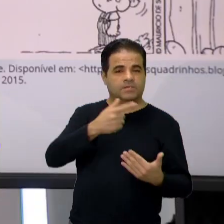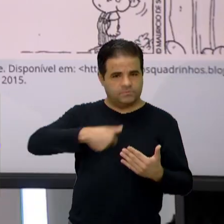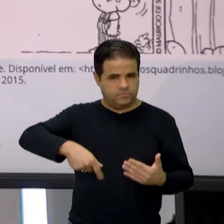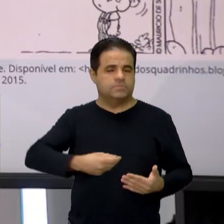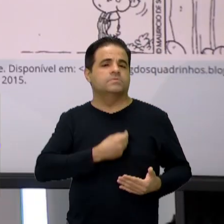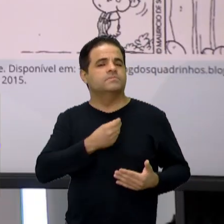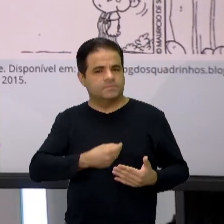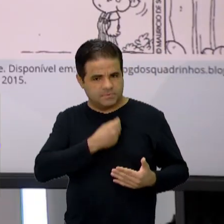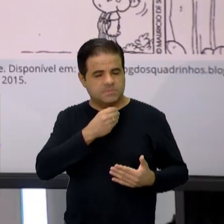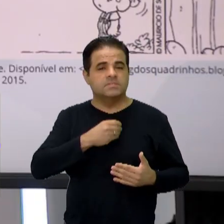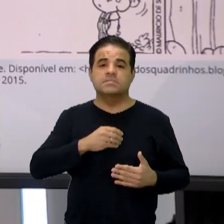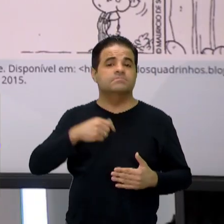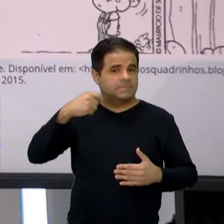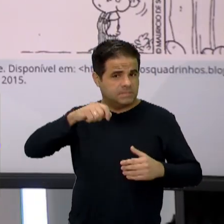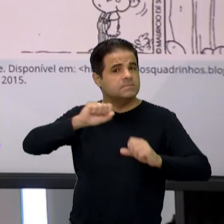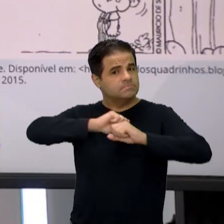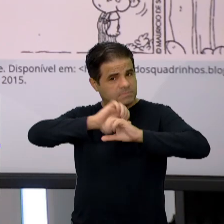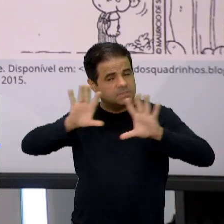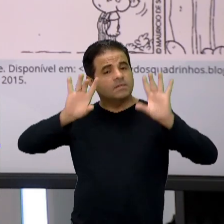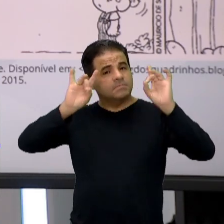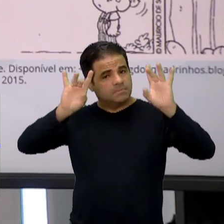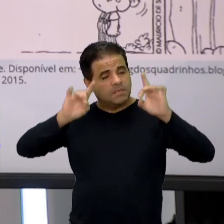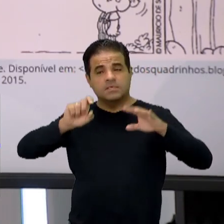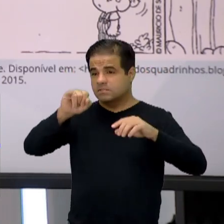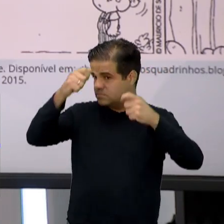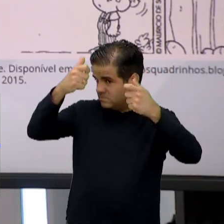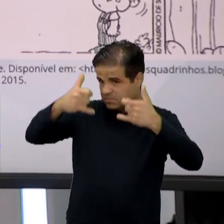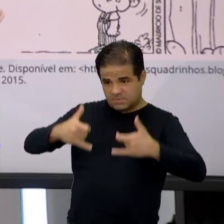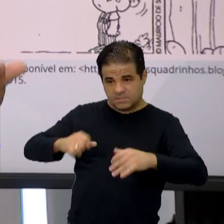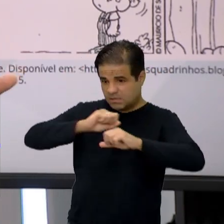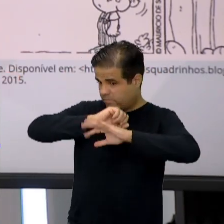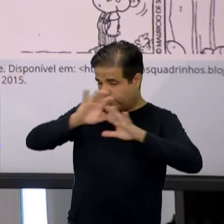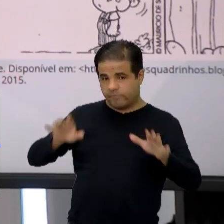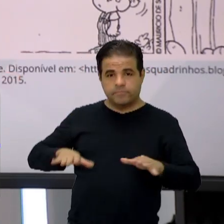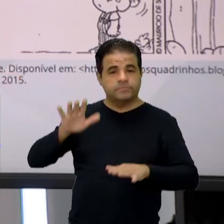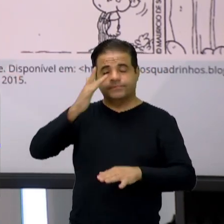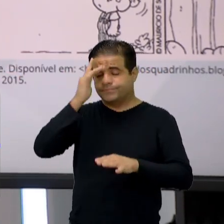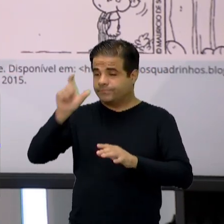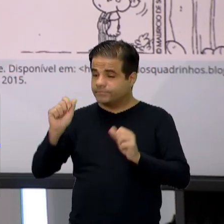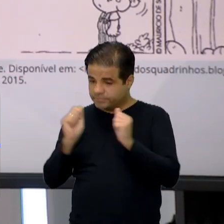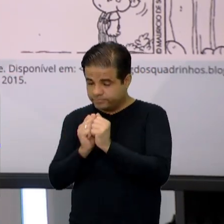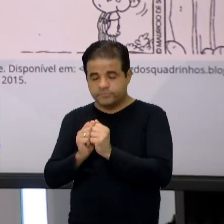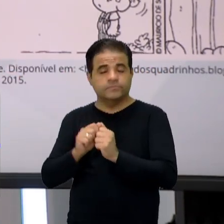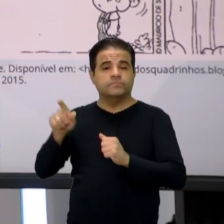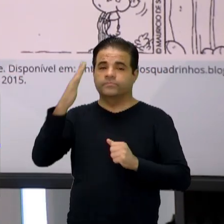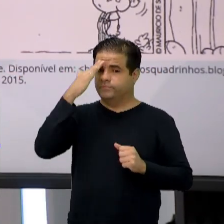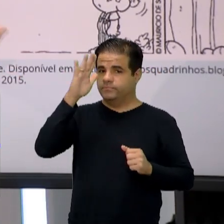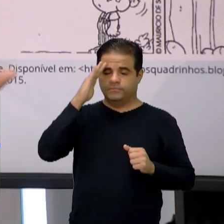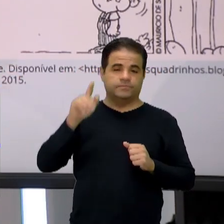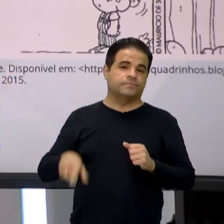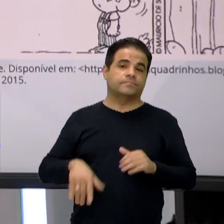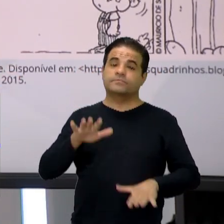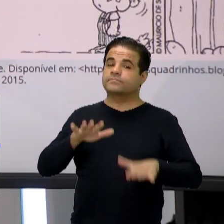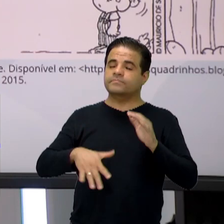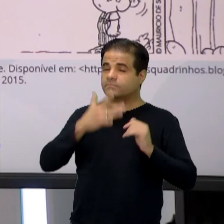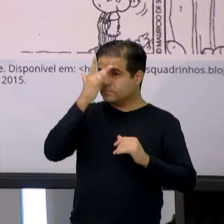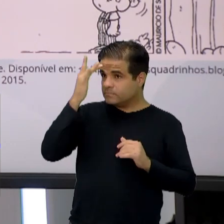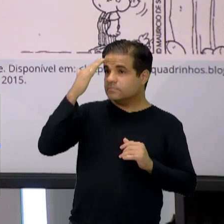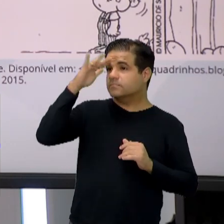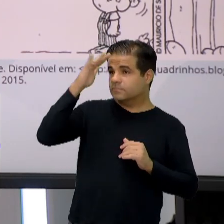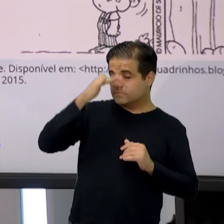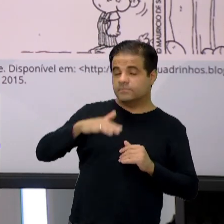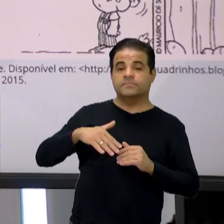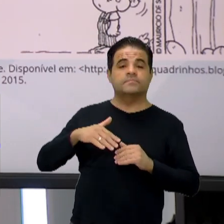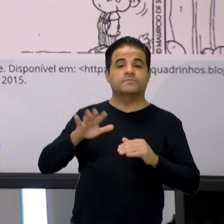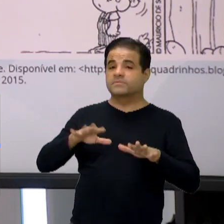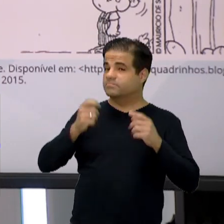vida, a gente às vezes precisa ser específico nas coisas. Se você não fala exatamente o que você quer, às vezes a pessoa que está ao seu lado não entende. Existem casos em que as pessoas entendem mesmo